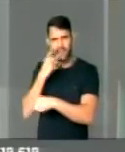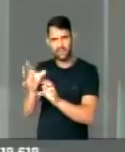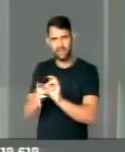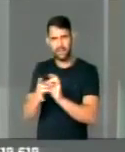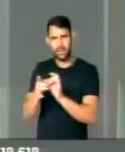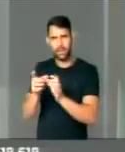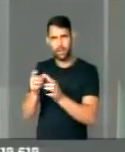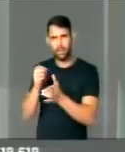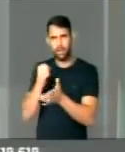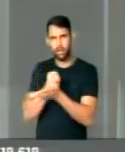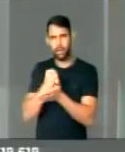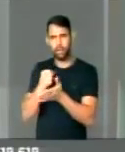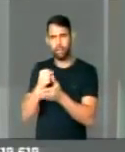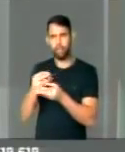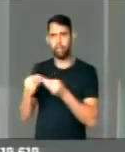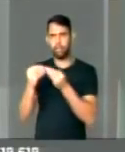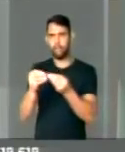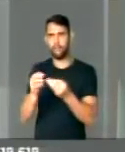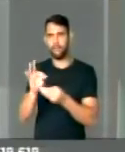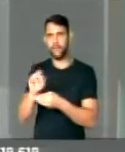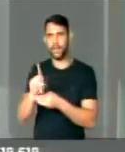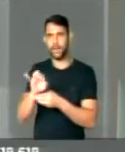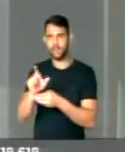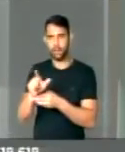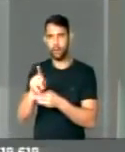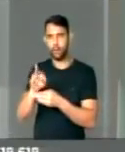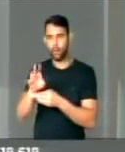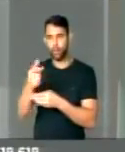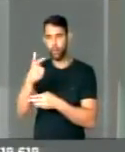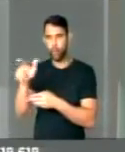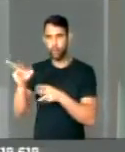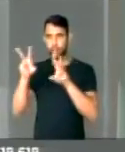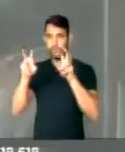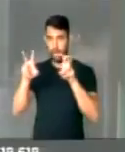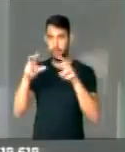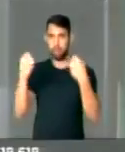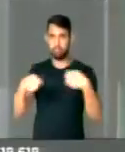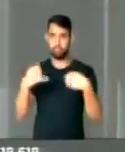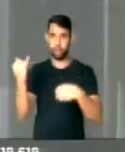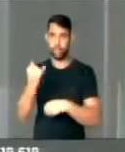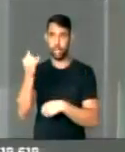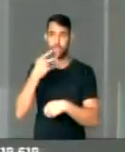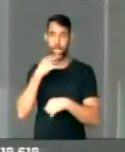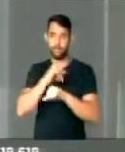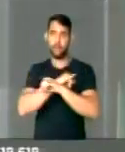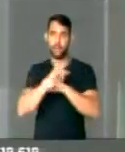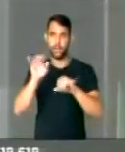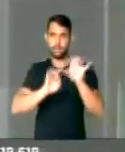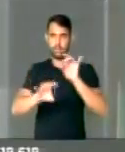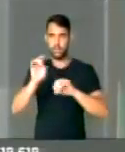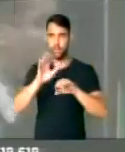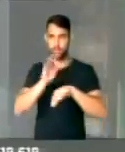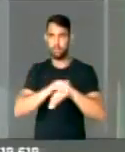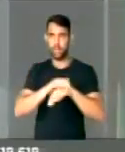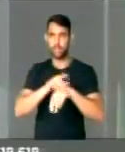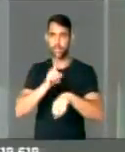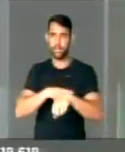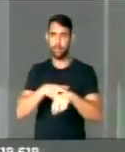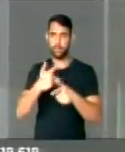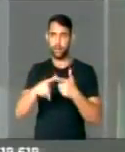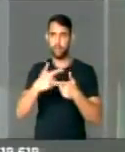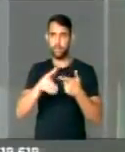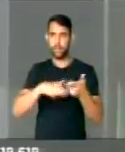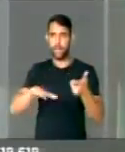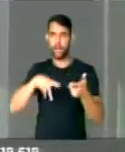federalizar o Porto. Um outro aspecto merece ser destacado, em especial ainda mais em tempos de crise